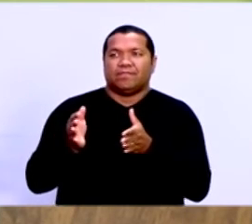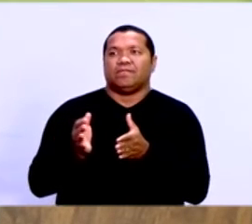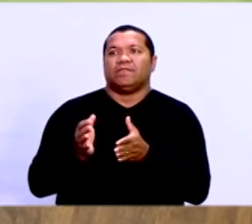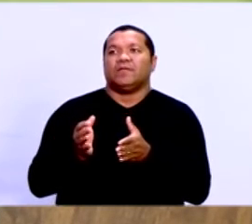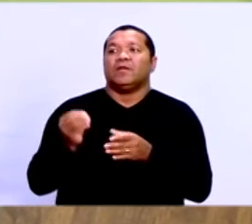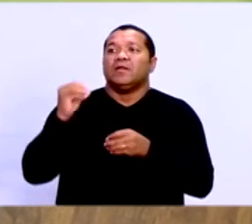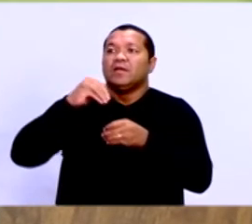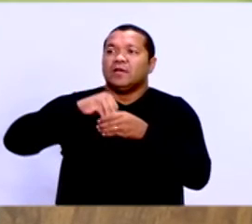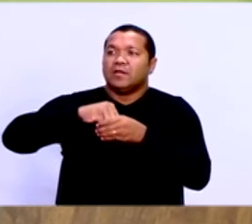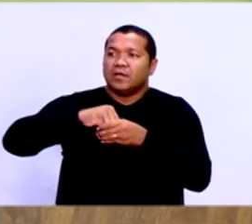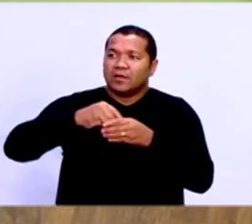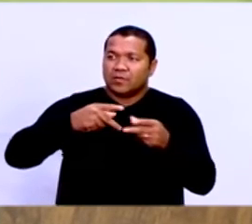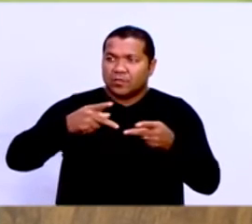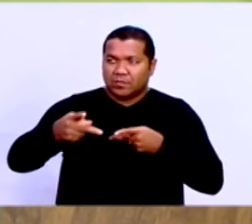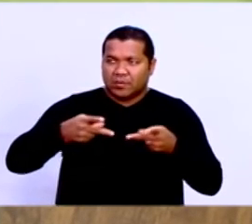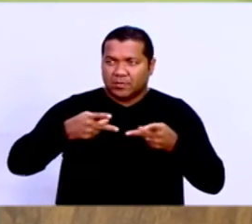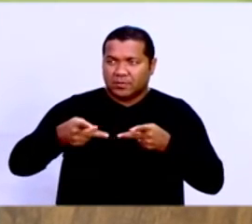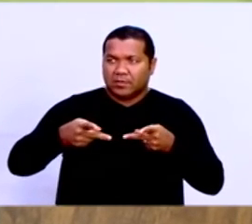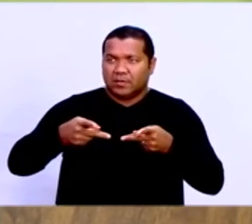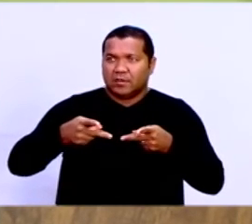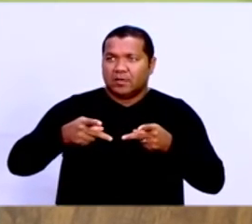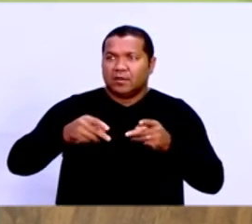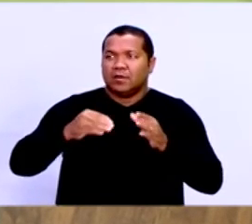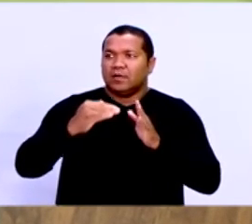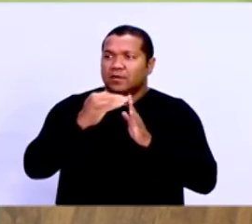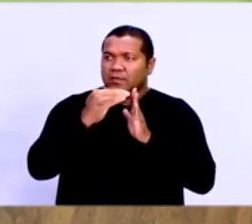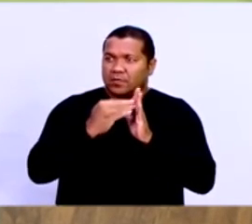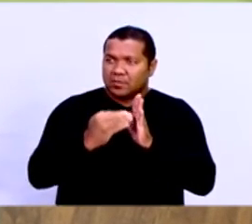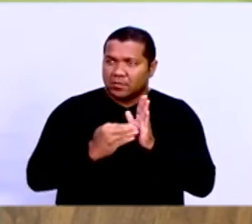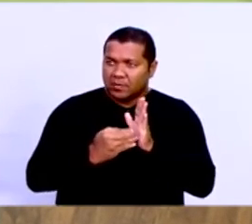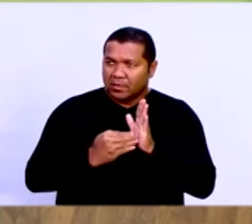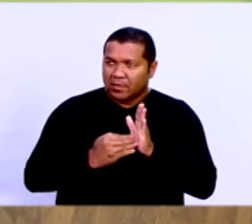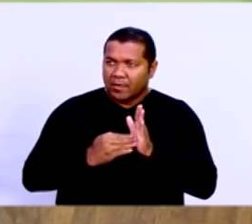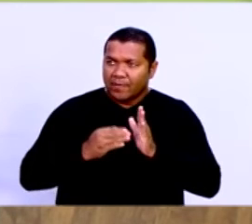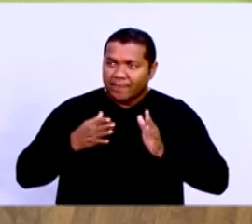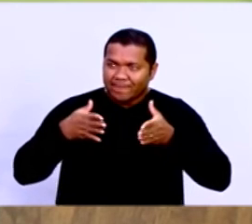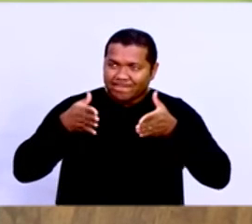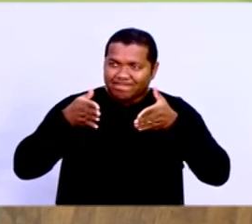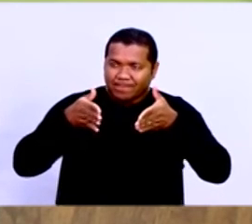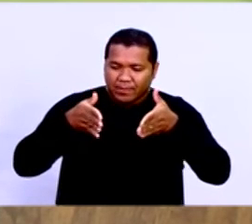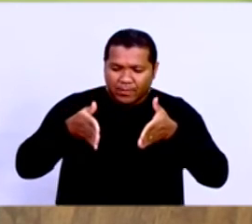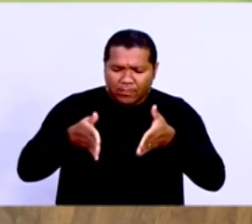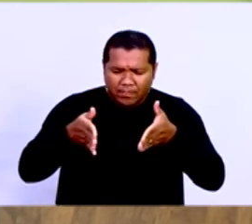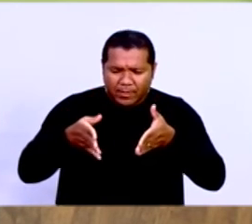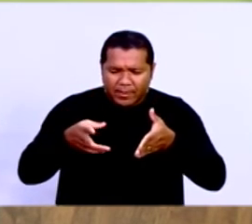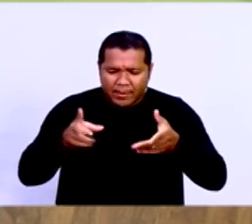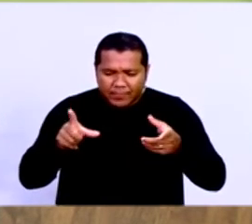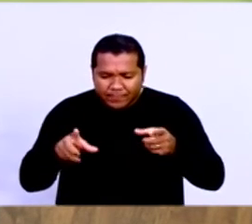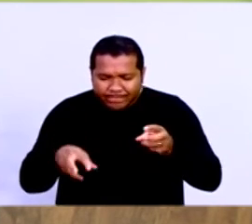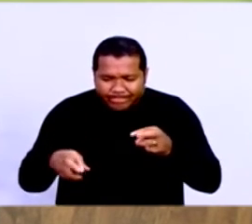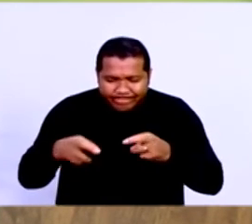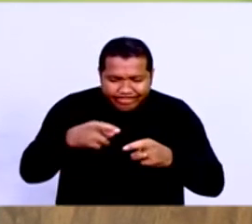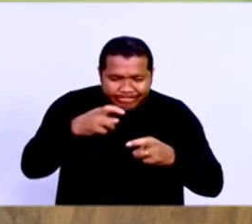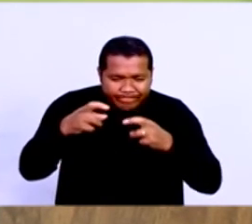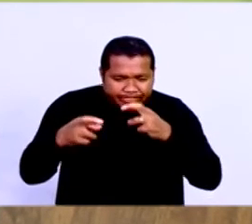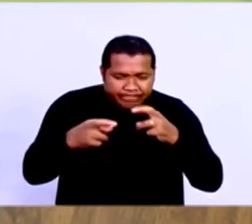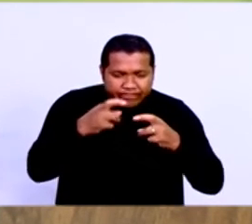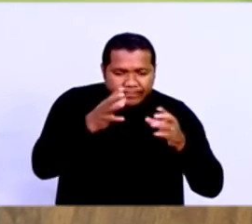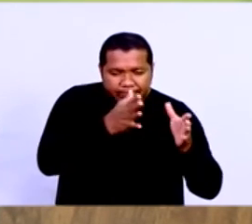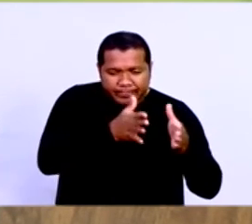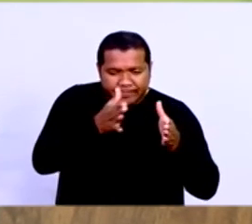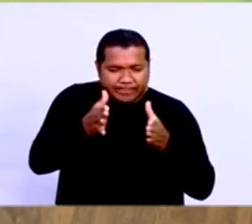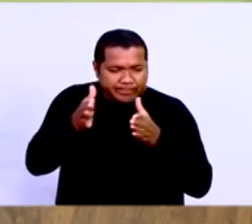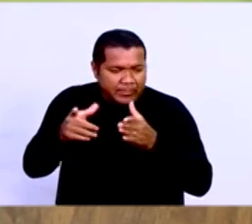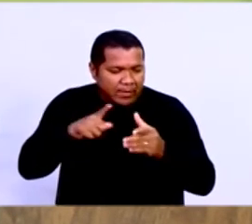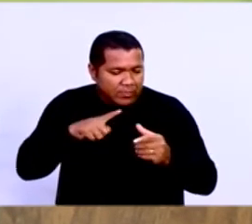dentro de um projeto de software acompanhar de forma bem detalhada cada fase é a